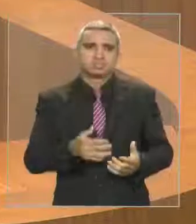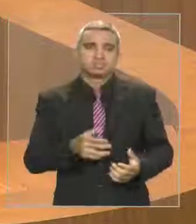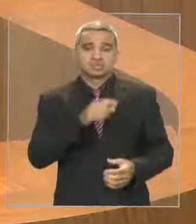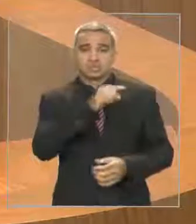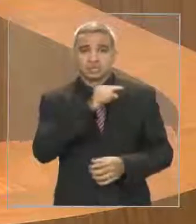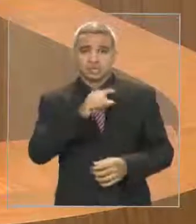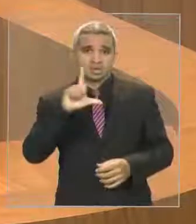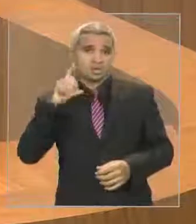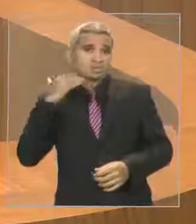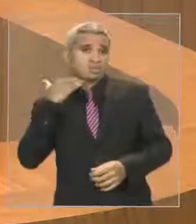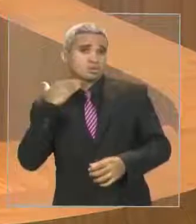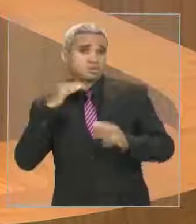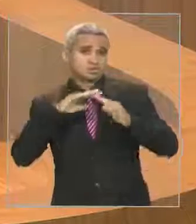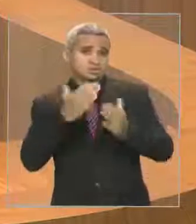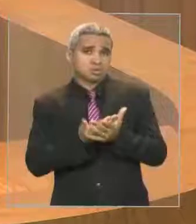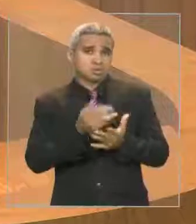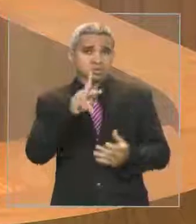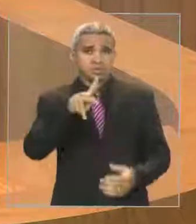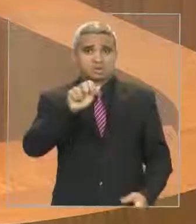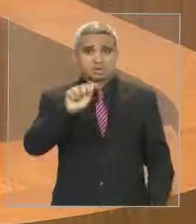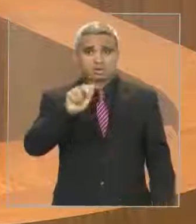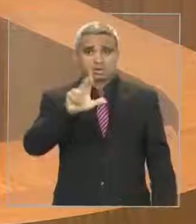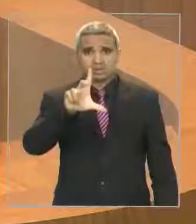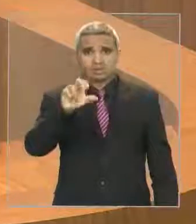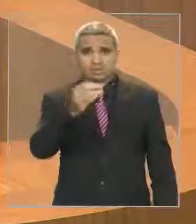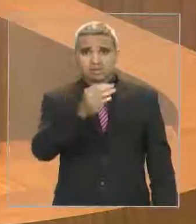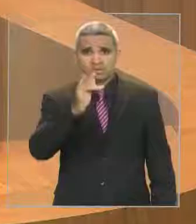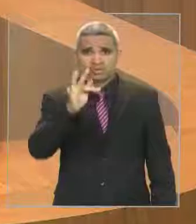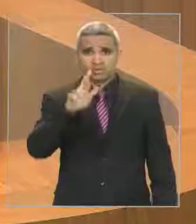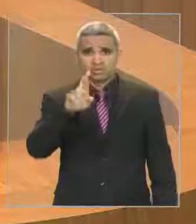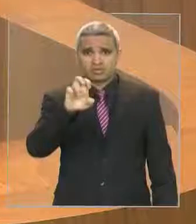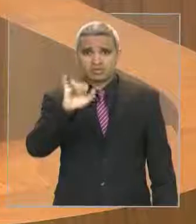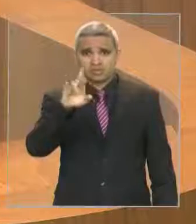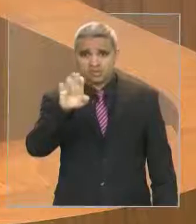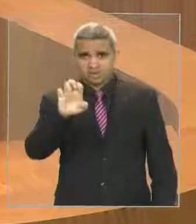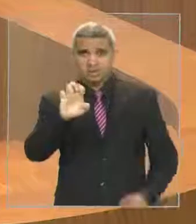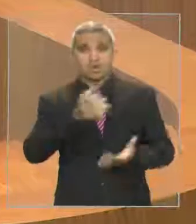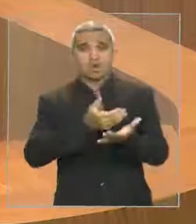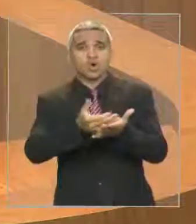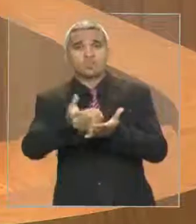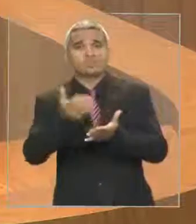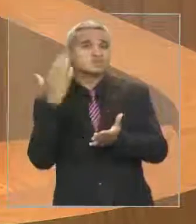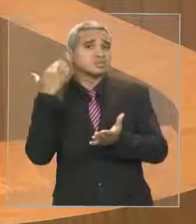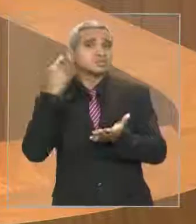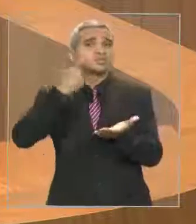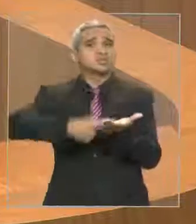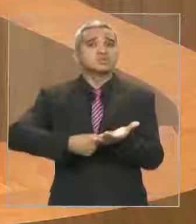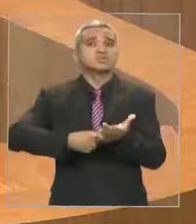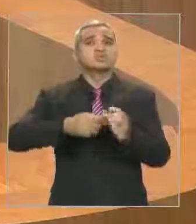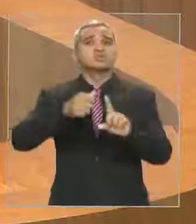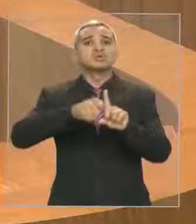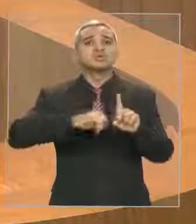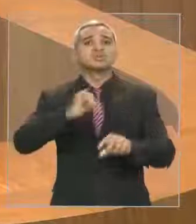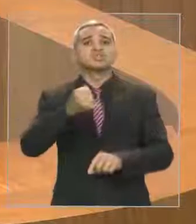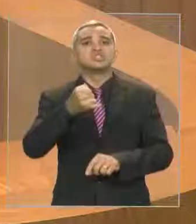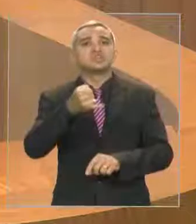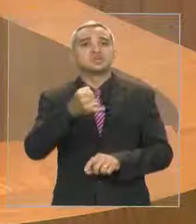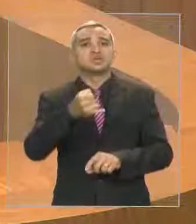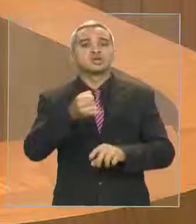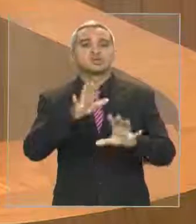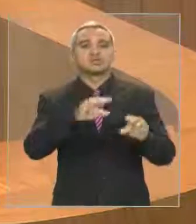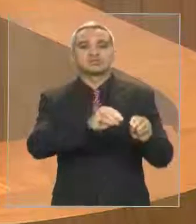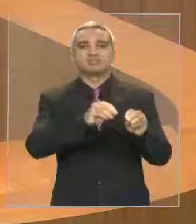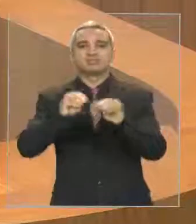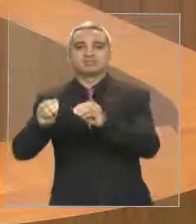na Liberdade, as aulas iam iniciar em janeiro. Mudaram, deputada Nina Mello, para o dia 15 de março. E